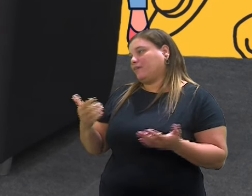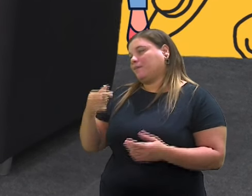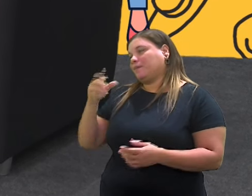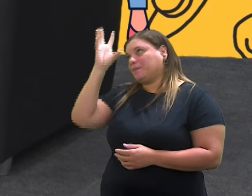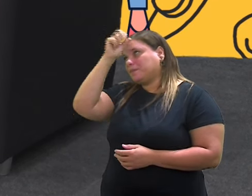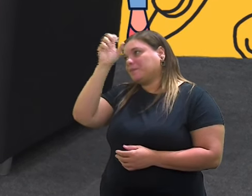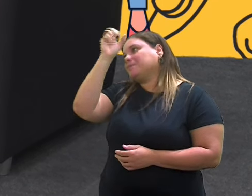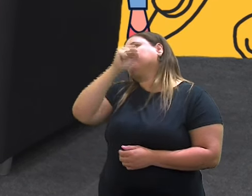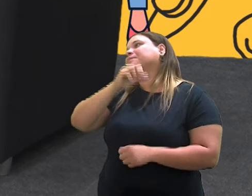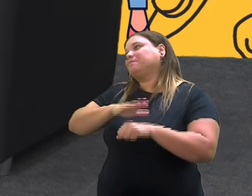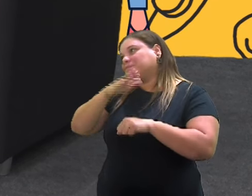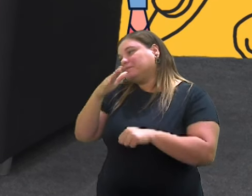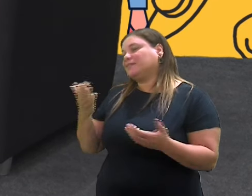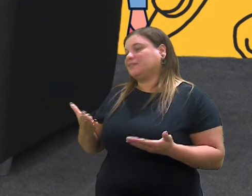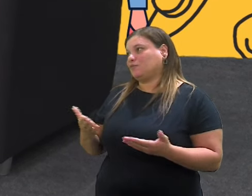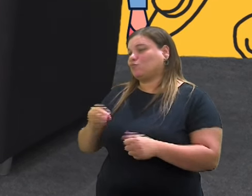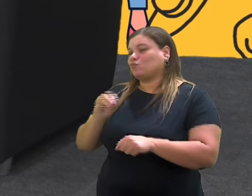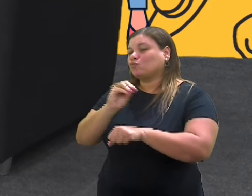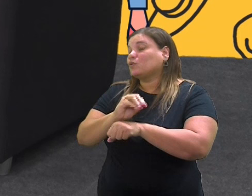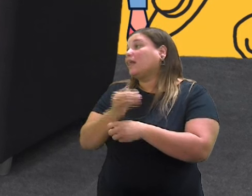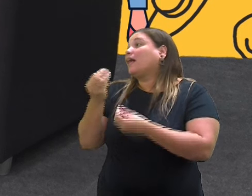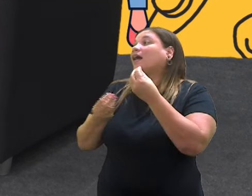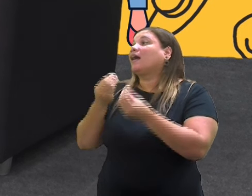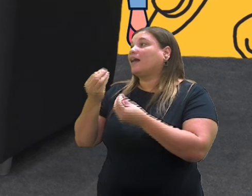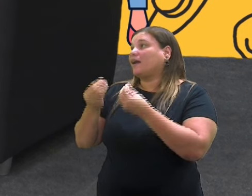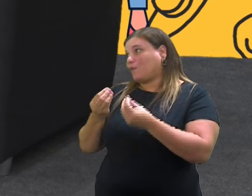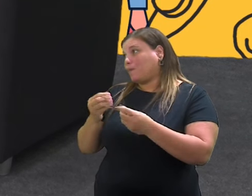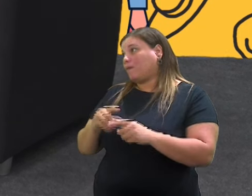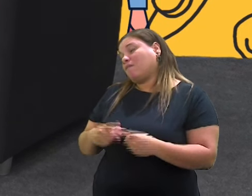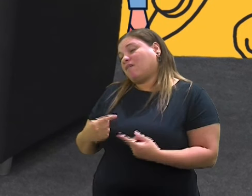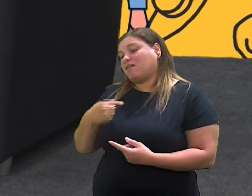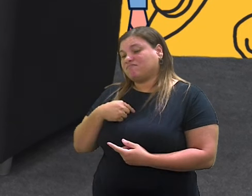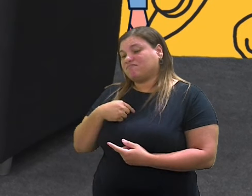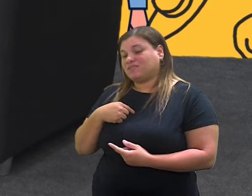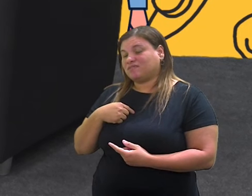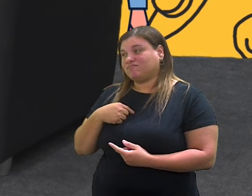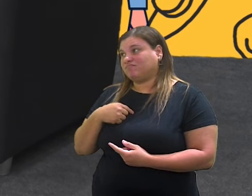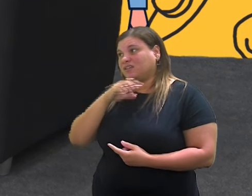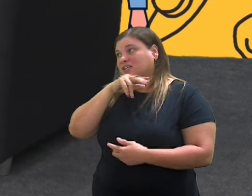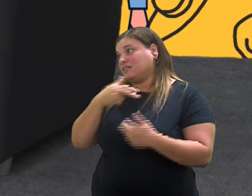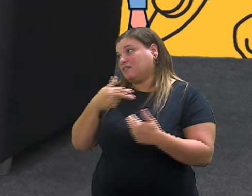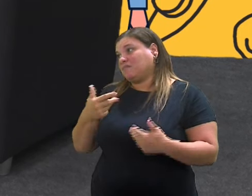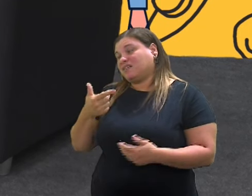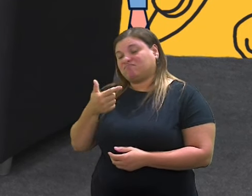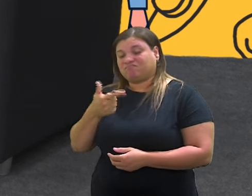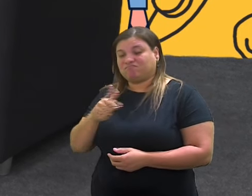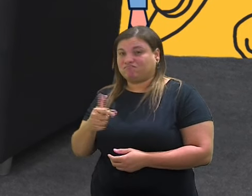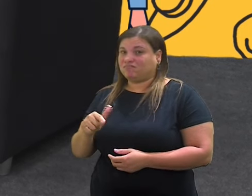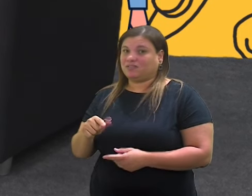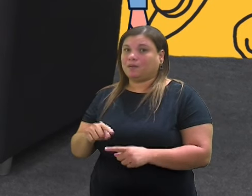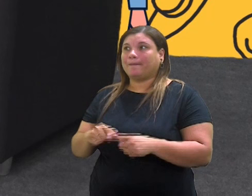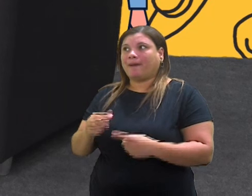saber mais sobre os animais, como cuidar mais. Mas, como eu ainda não tenho, eu acho que eu vou ter um dia um animal para me